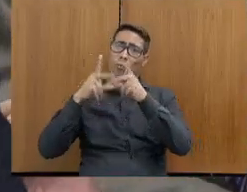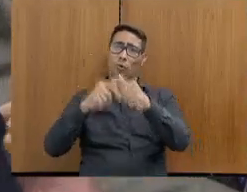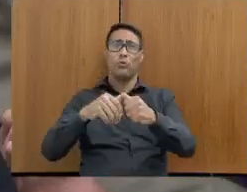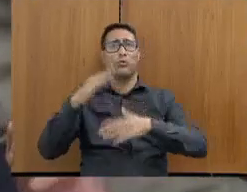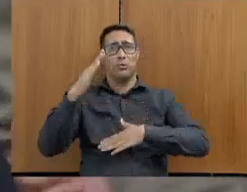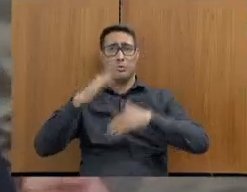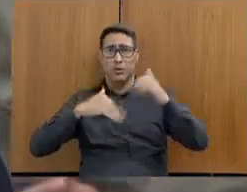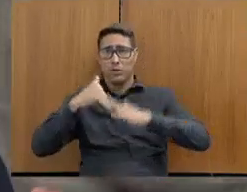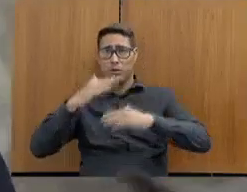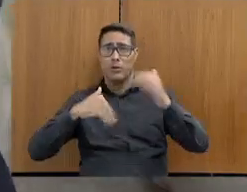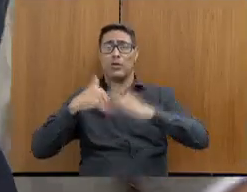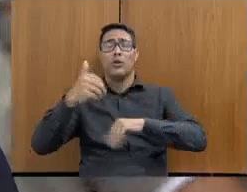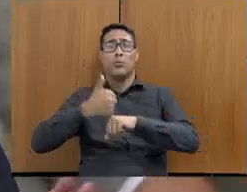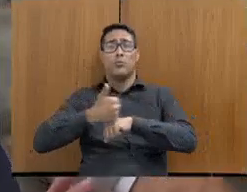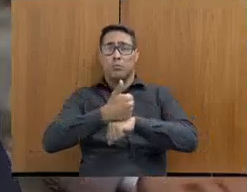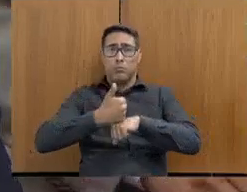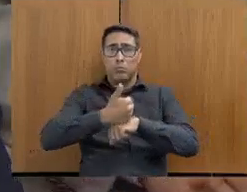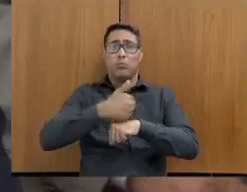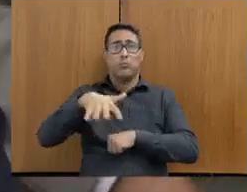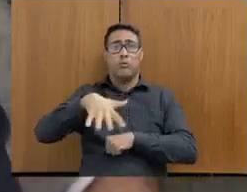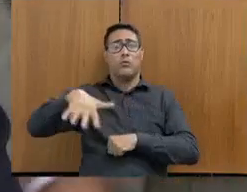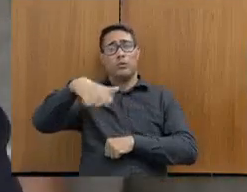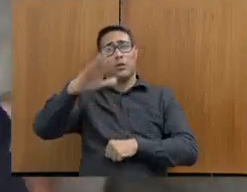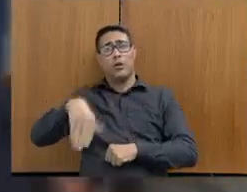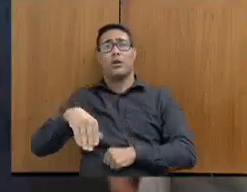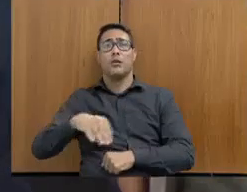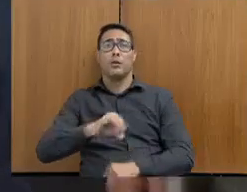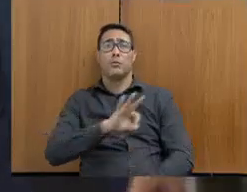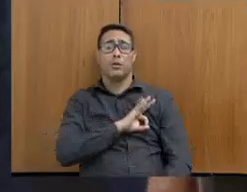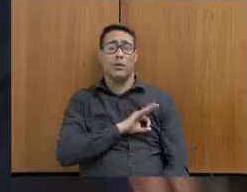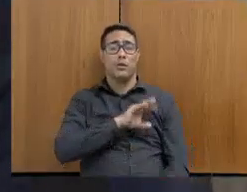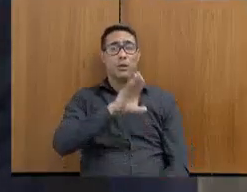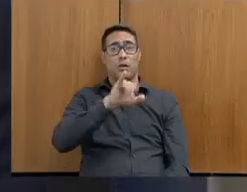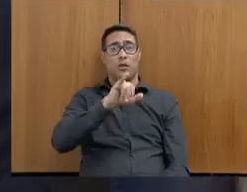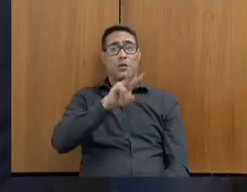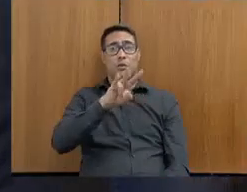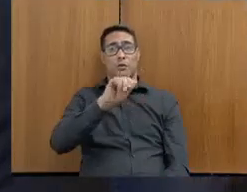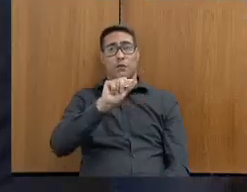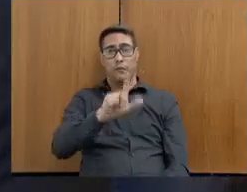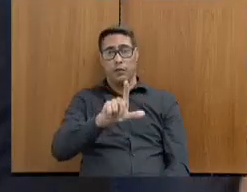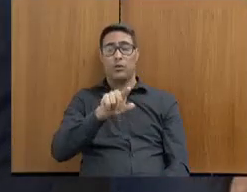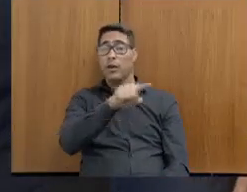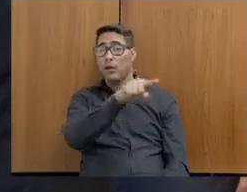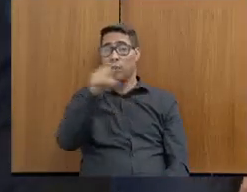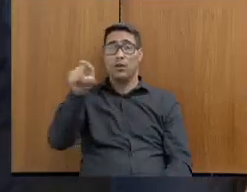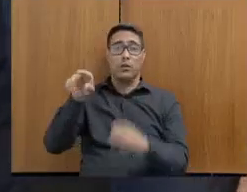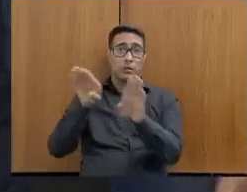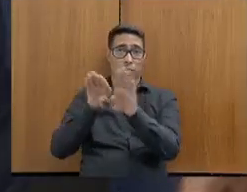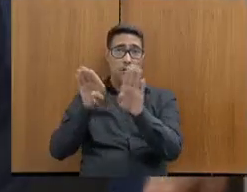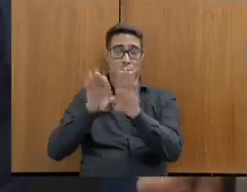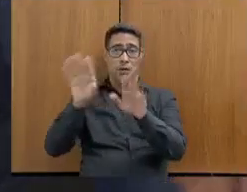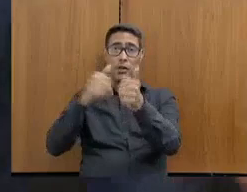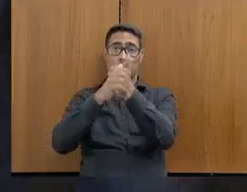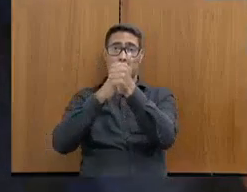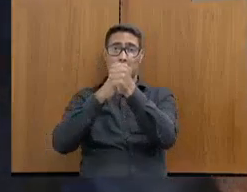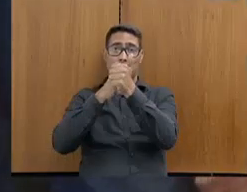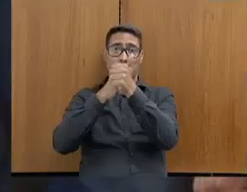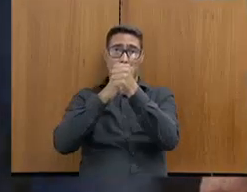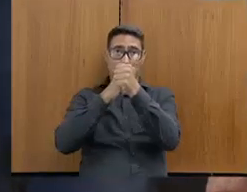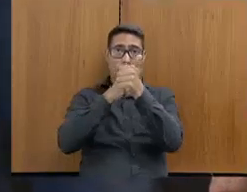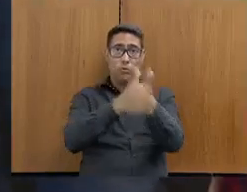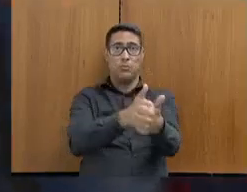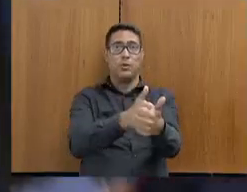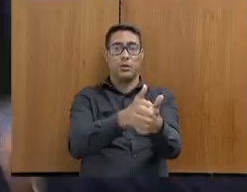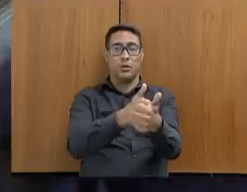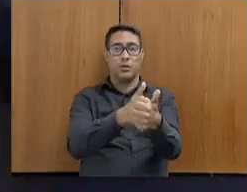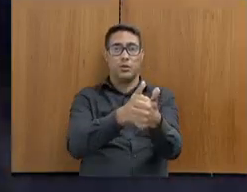da nossa Polícia Civil aqui presentes e aqueles também que estão nos acompanhando aqui nessa